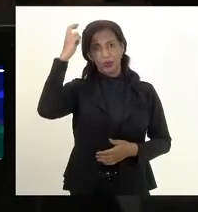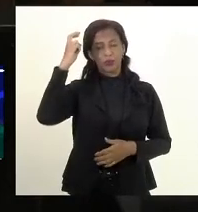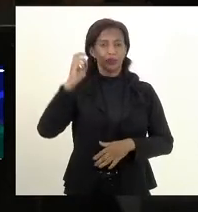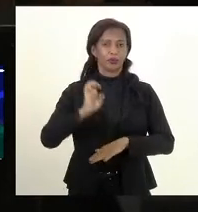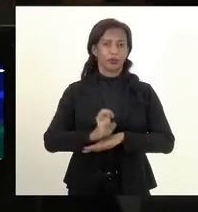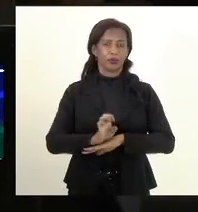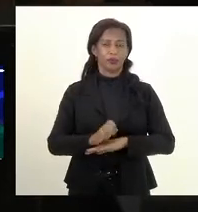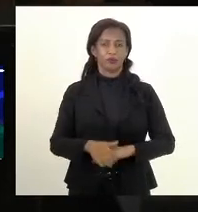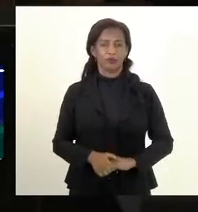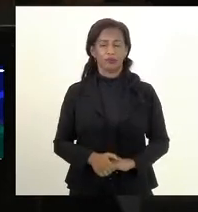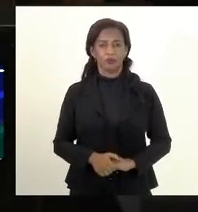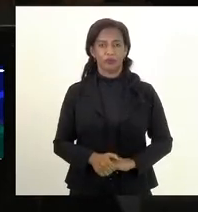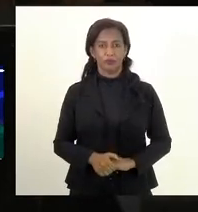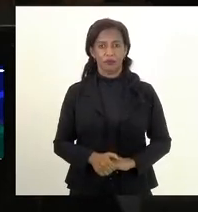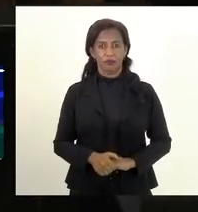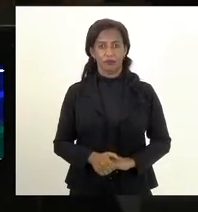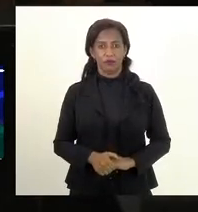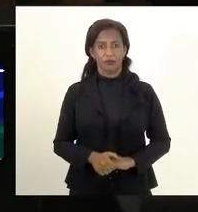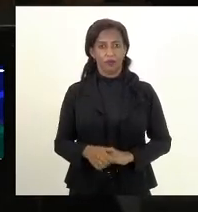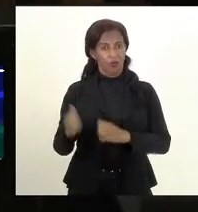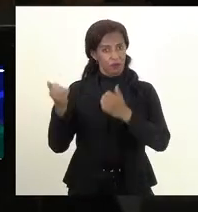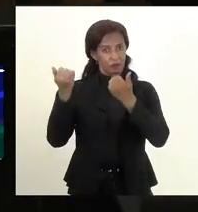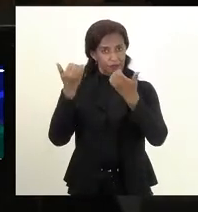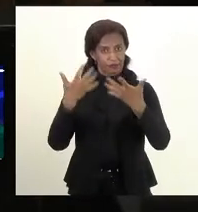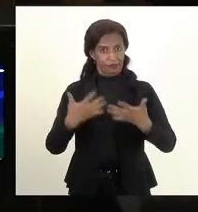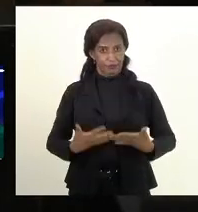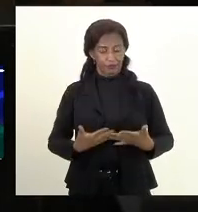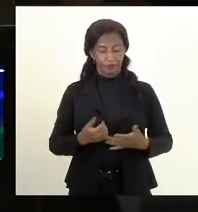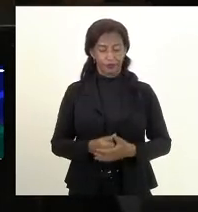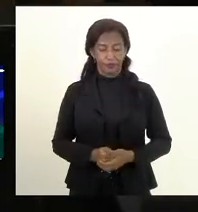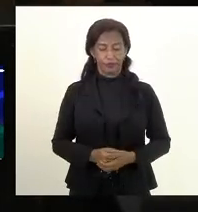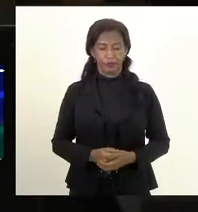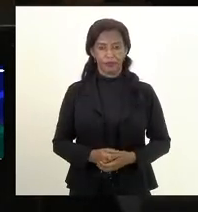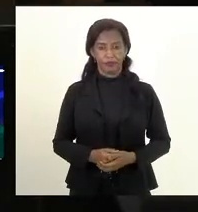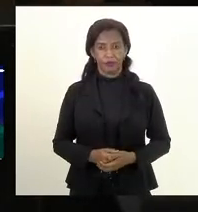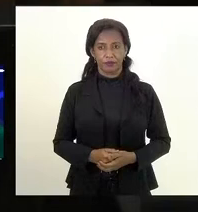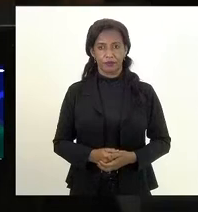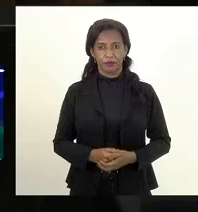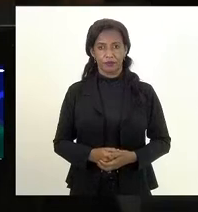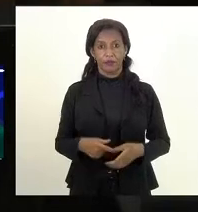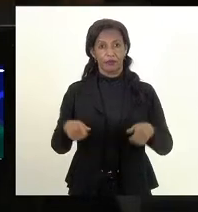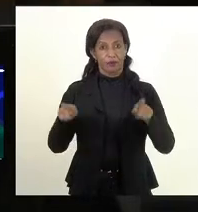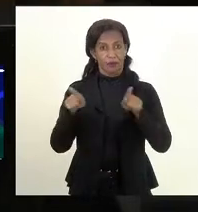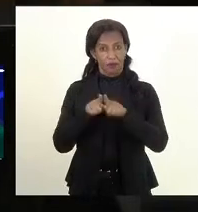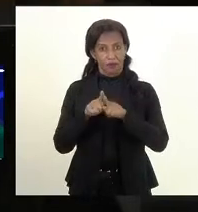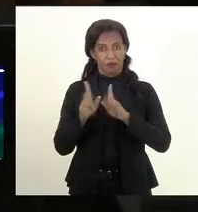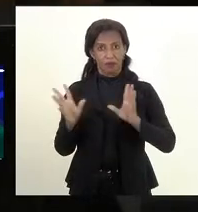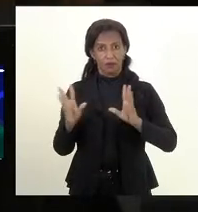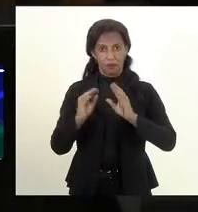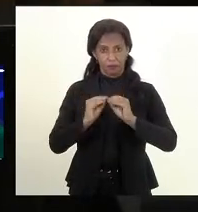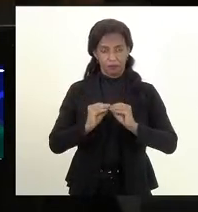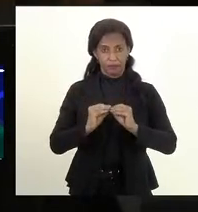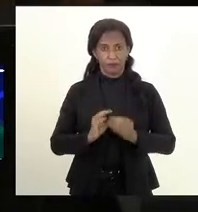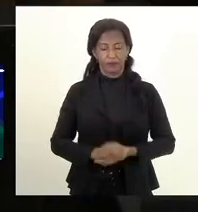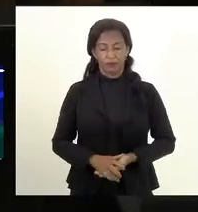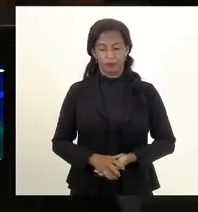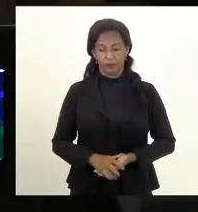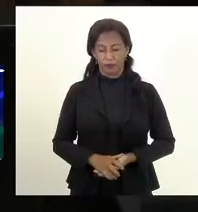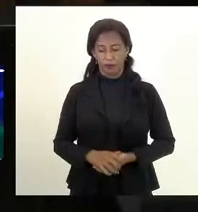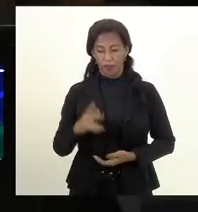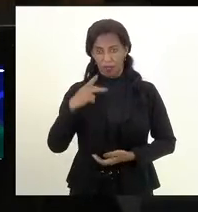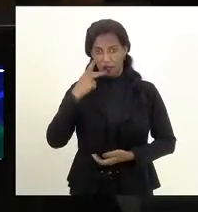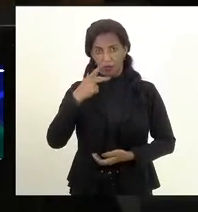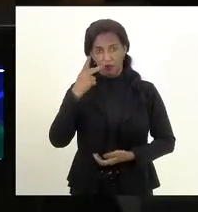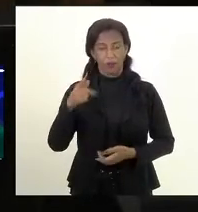Estado Bom dia Wilson senhora Presidente quero sintetizar e eu